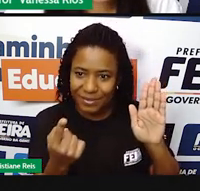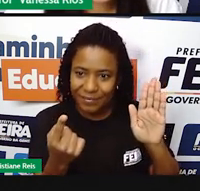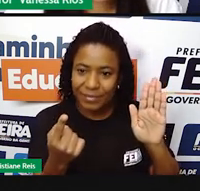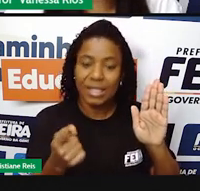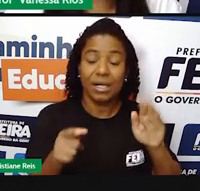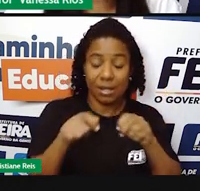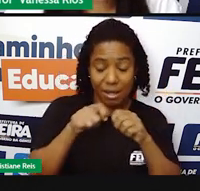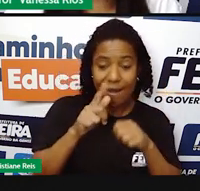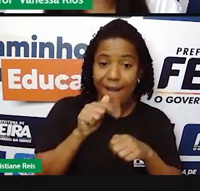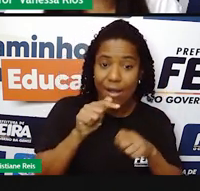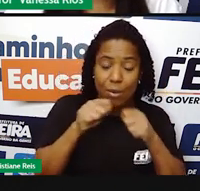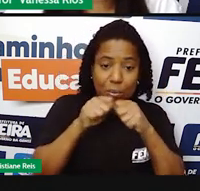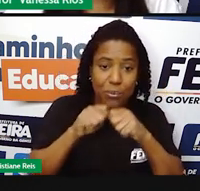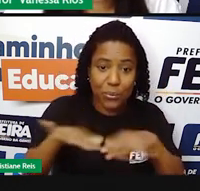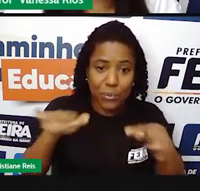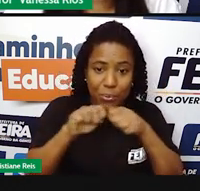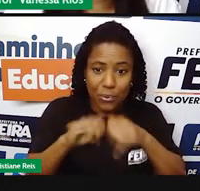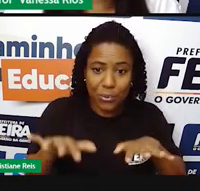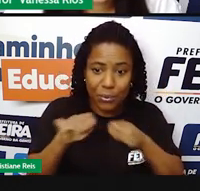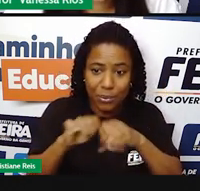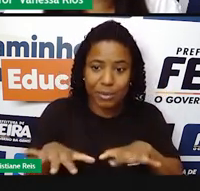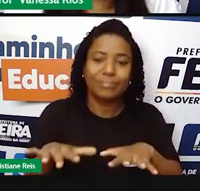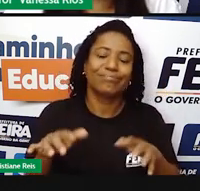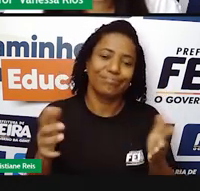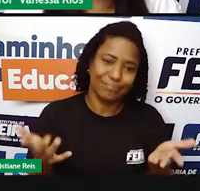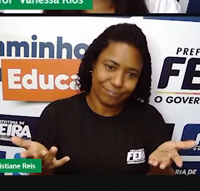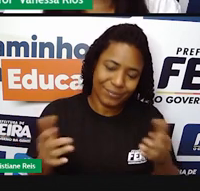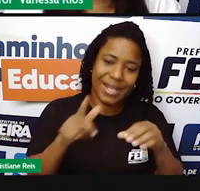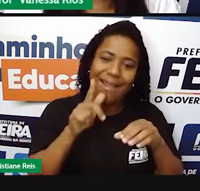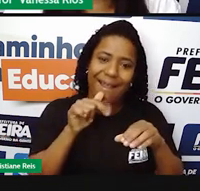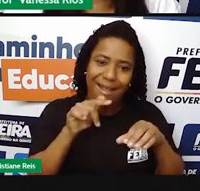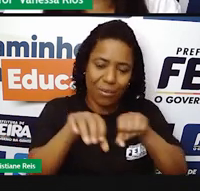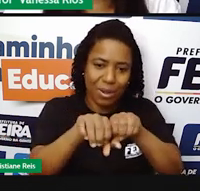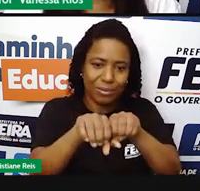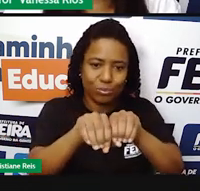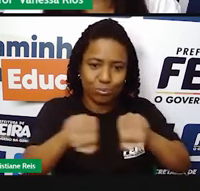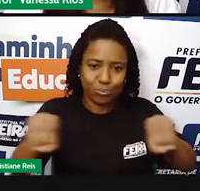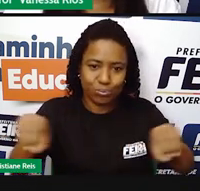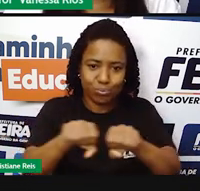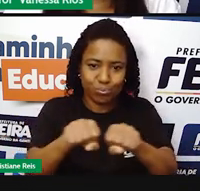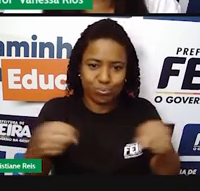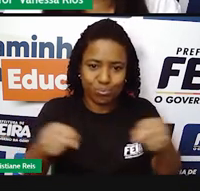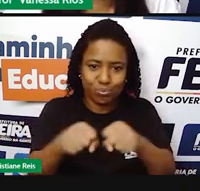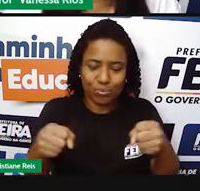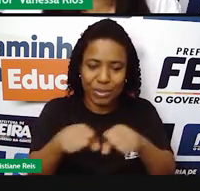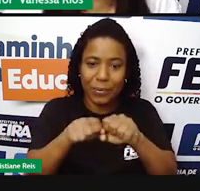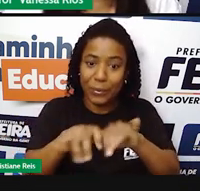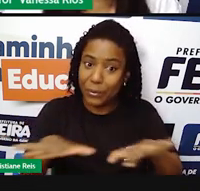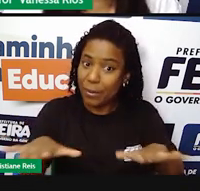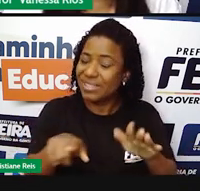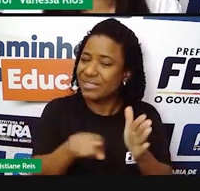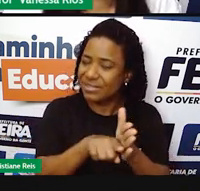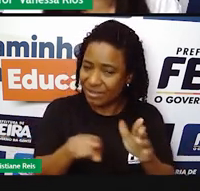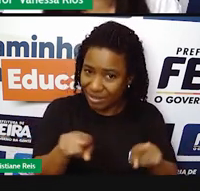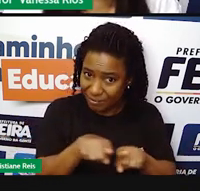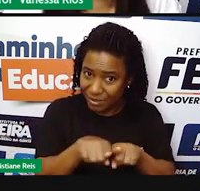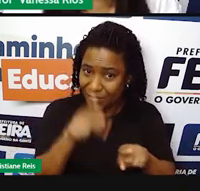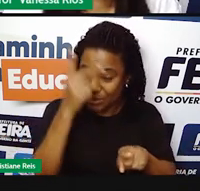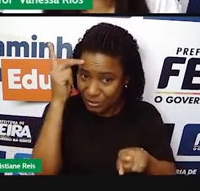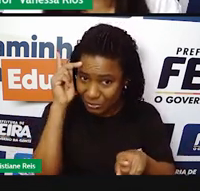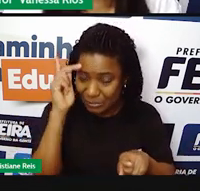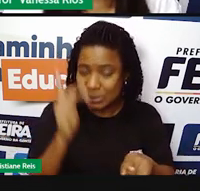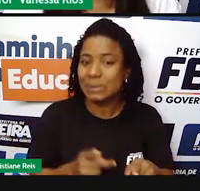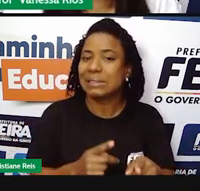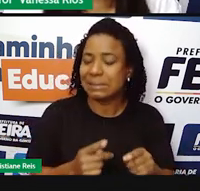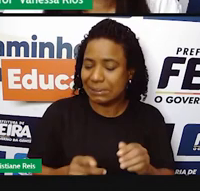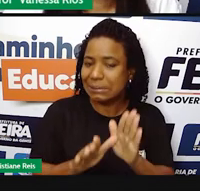desperdício de água pode ser causado por vazamento nas tubulações, mas também por fraudes. E aí, o autor da